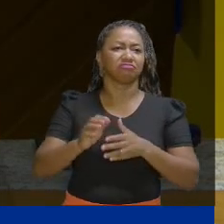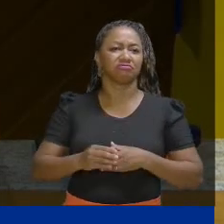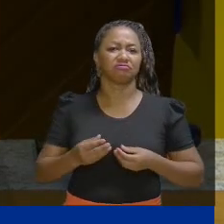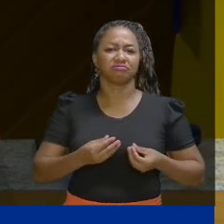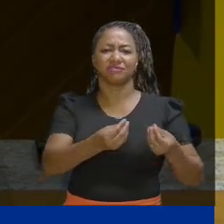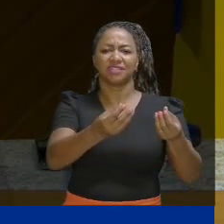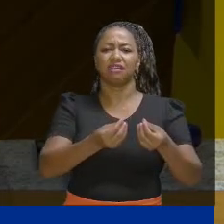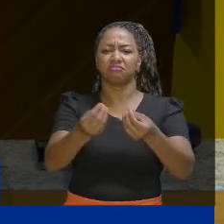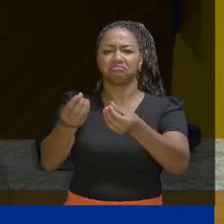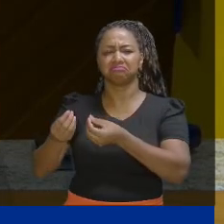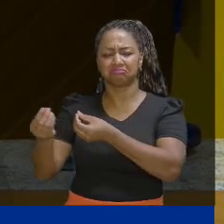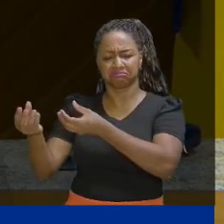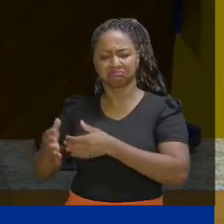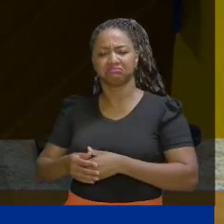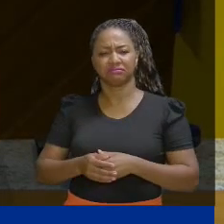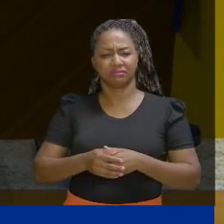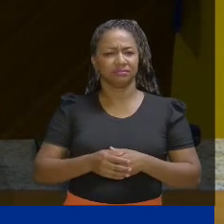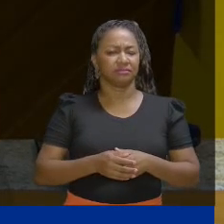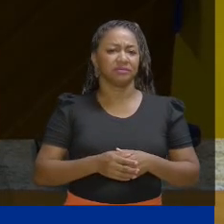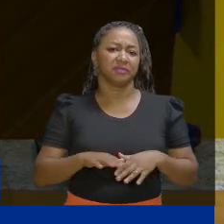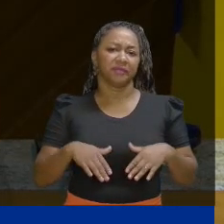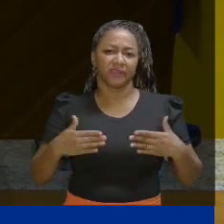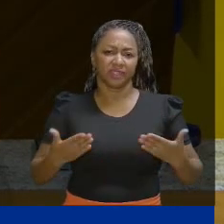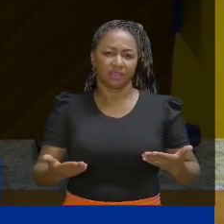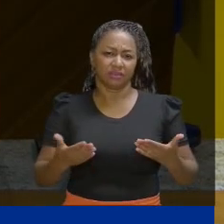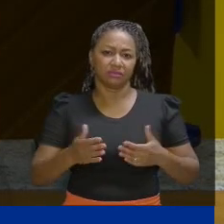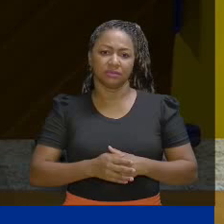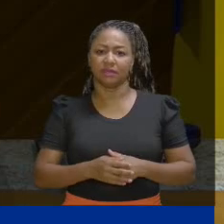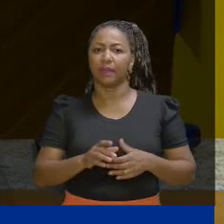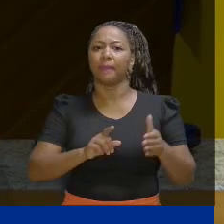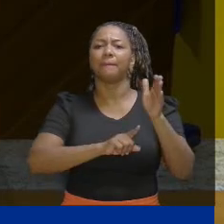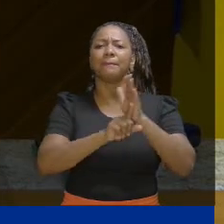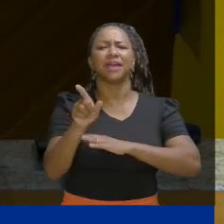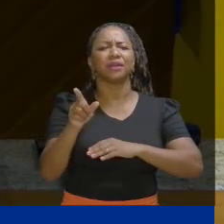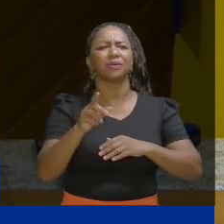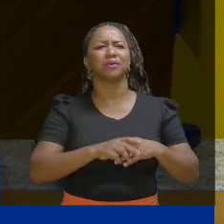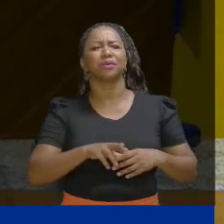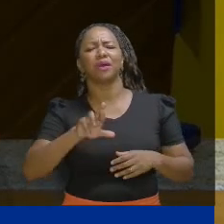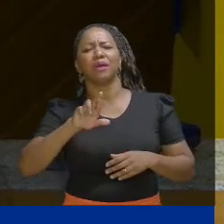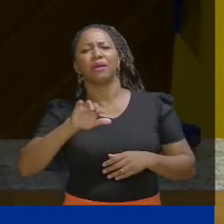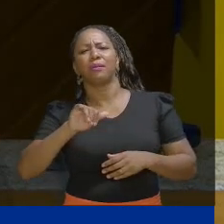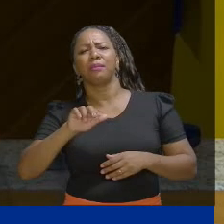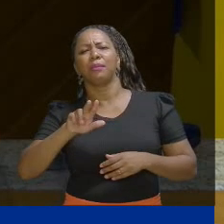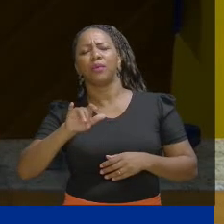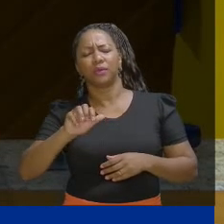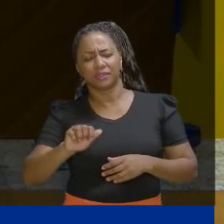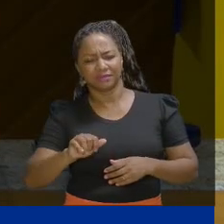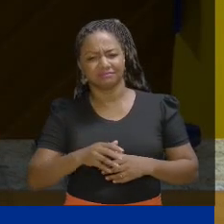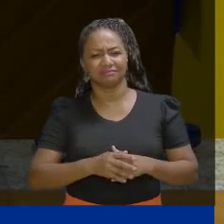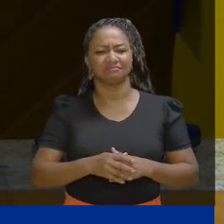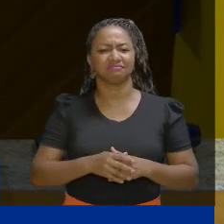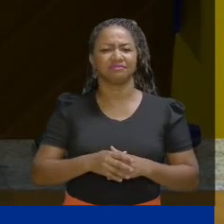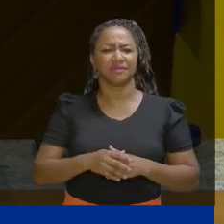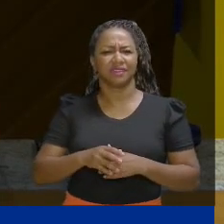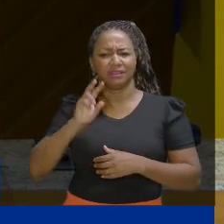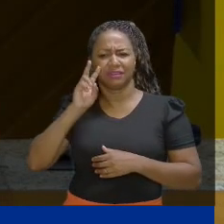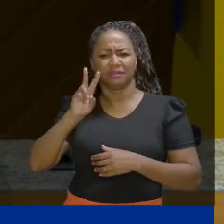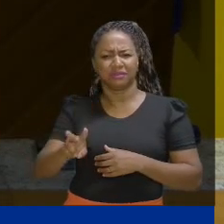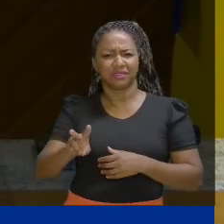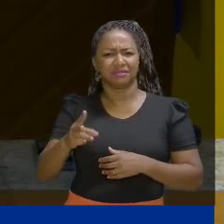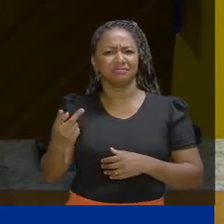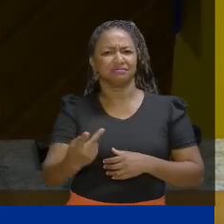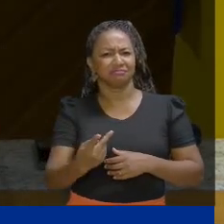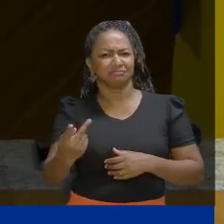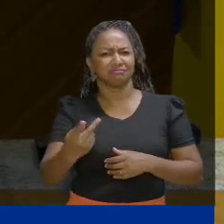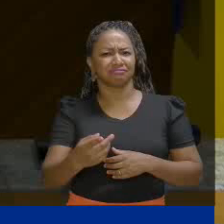fazem aqui, entregava e ia embora, saía por lá. Então eu disse, pergunta para o Rui Guilherme se ele não assinou. E quando eu olhei, estava o Rinaldo e a Dilma, ou